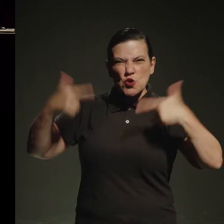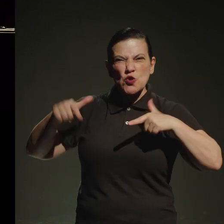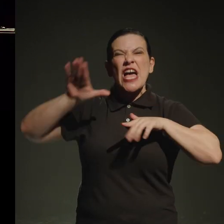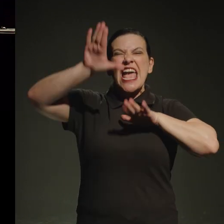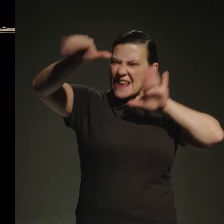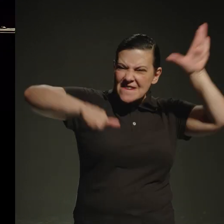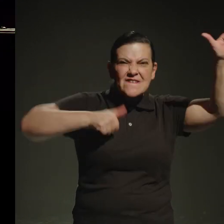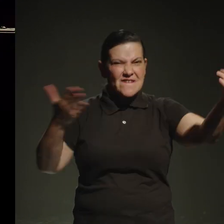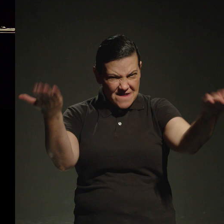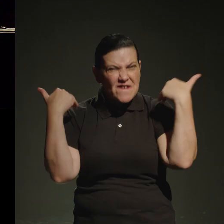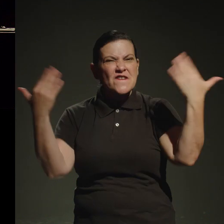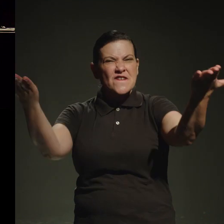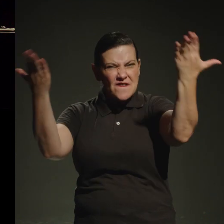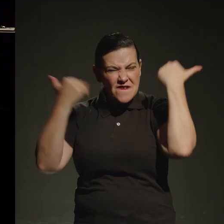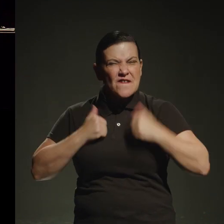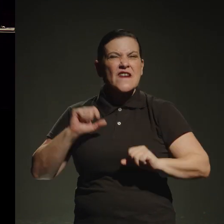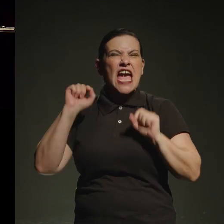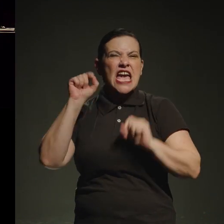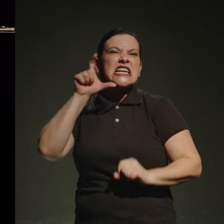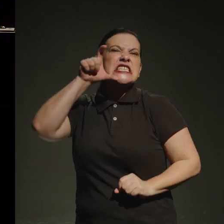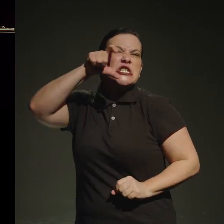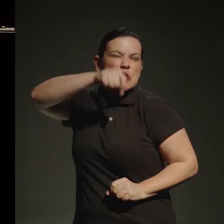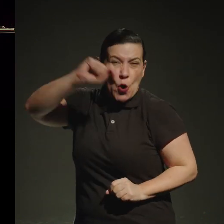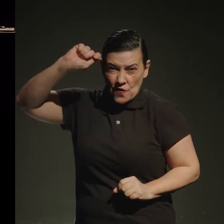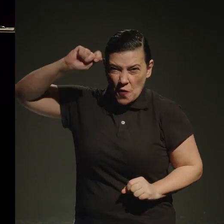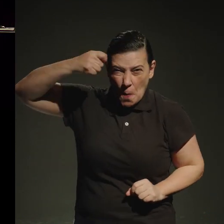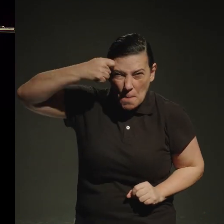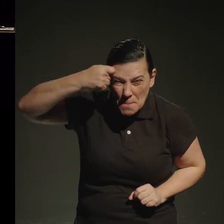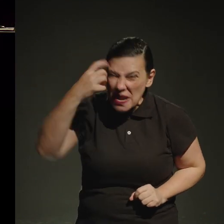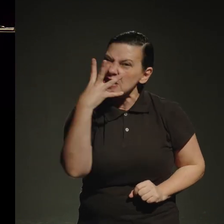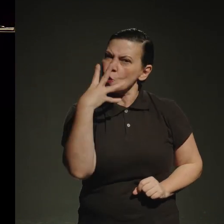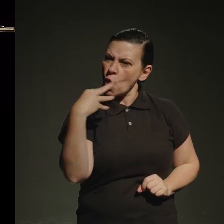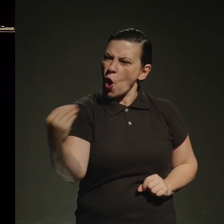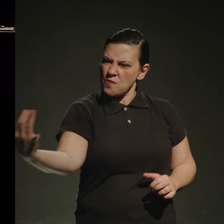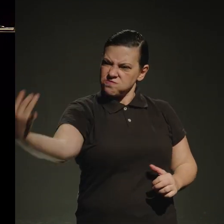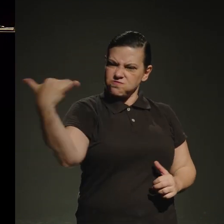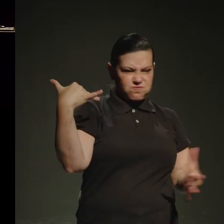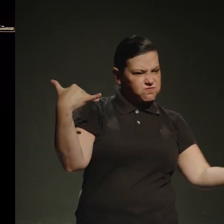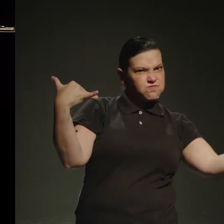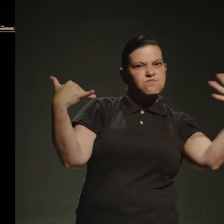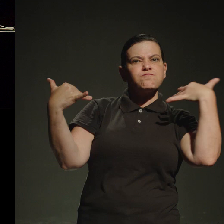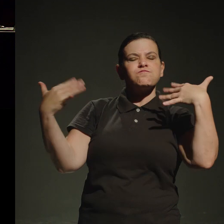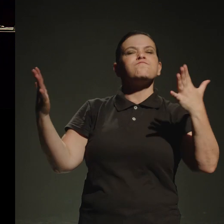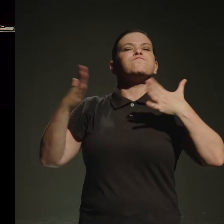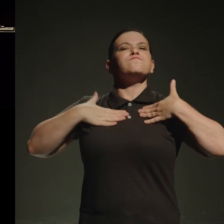Vinde, corvos, chacais, ladrões de estrada, de minha mão avaramente adunca, ninguém há de